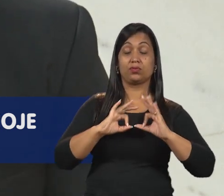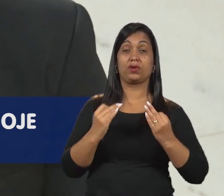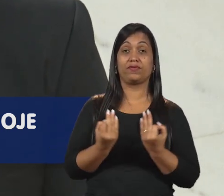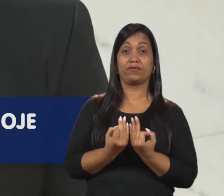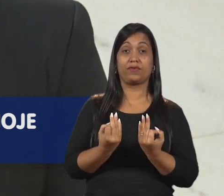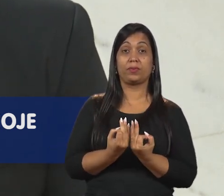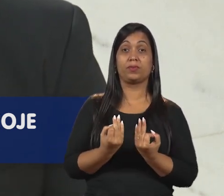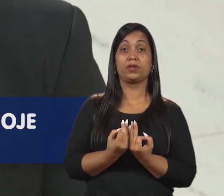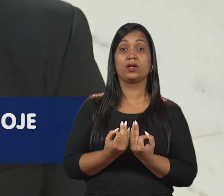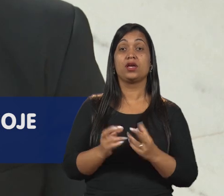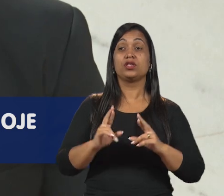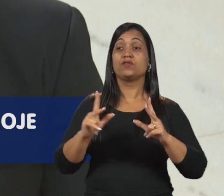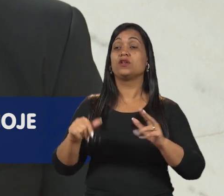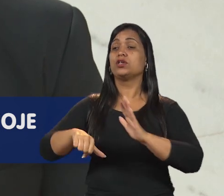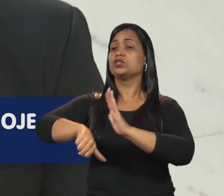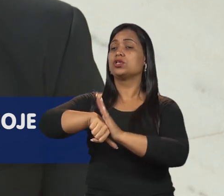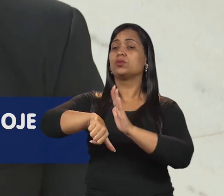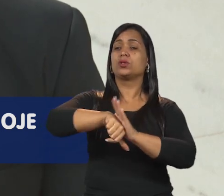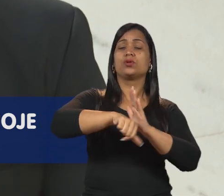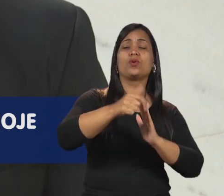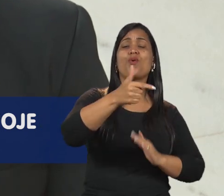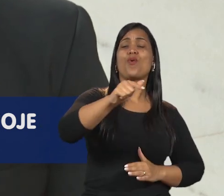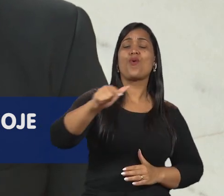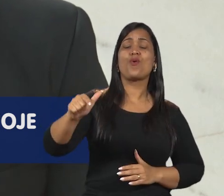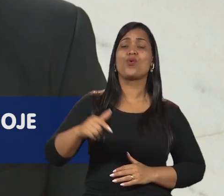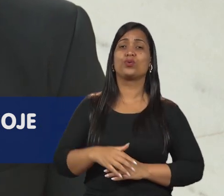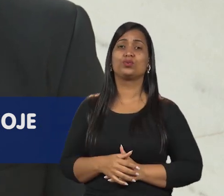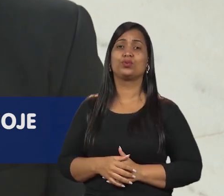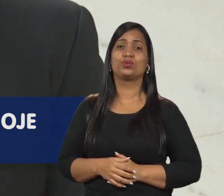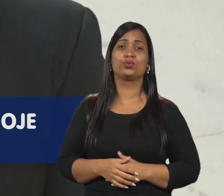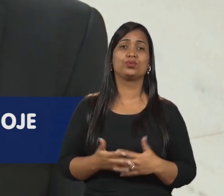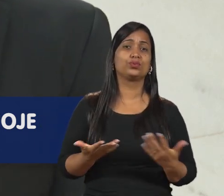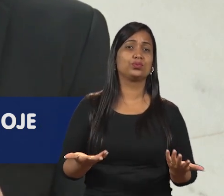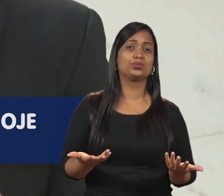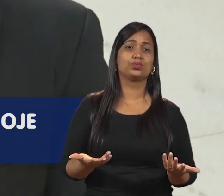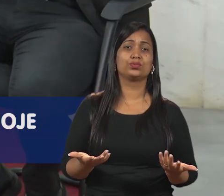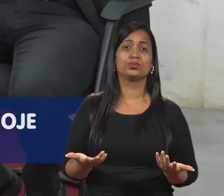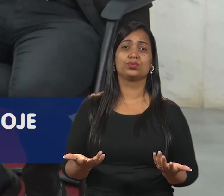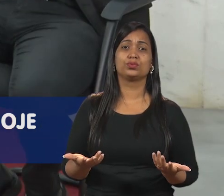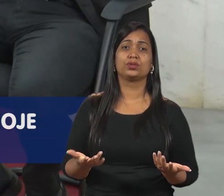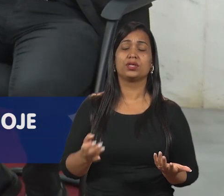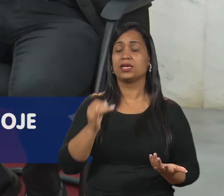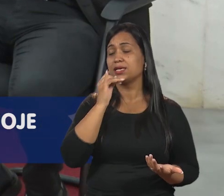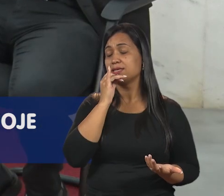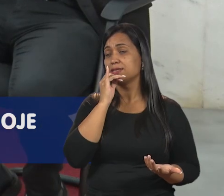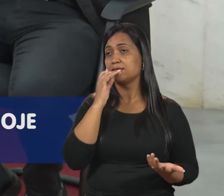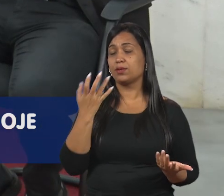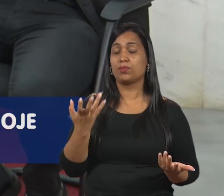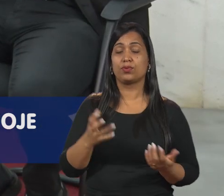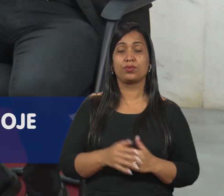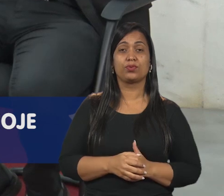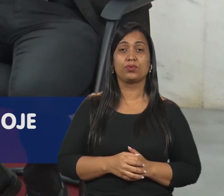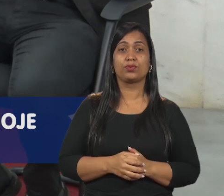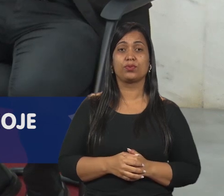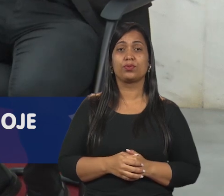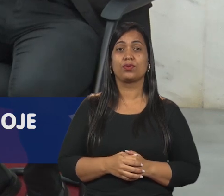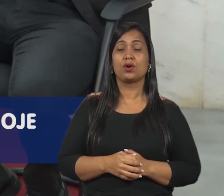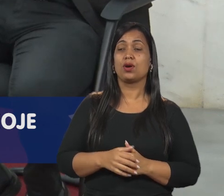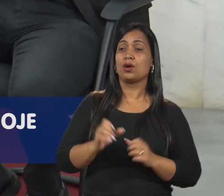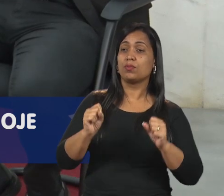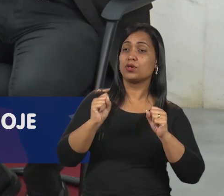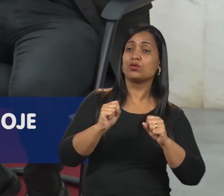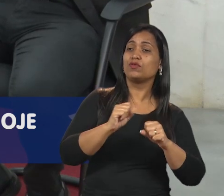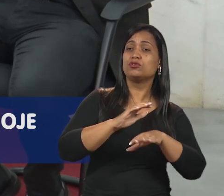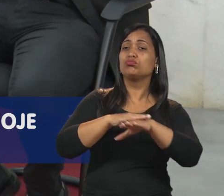e diferente de outros crimes, né, a gente não consegue criar vamos desenhar possíveis autores.